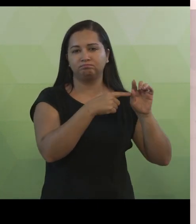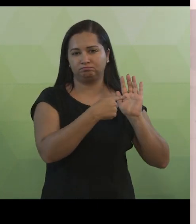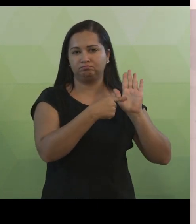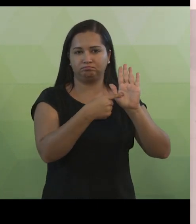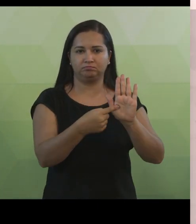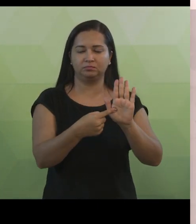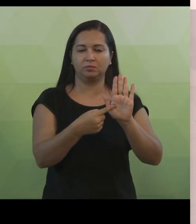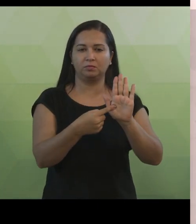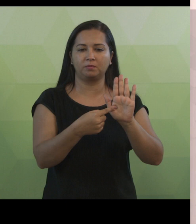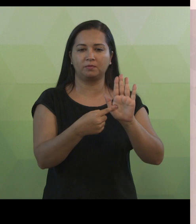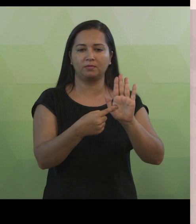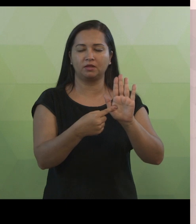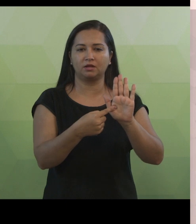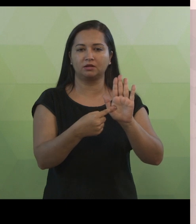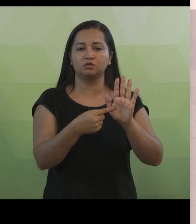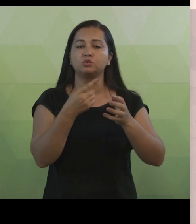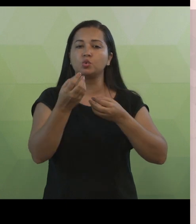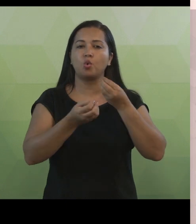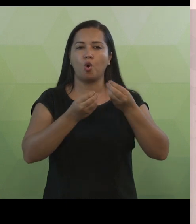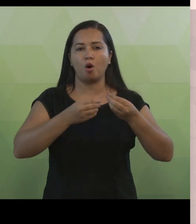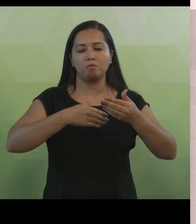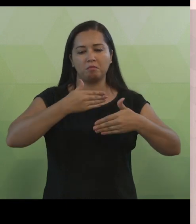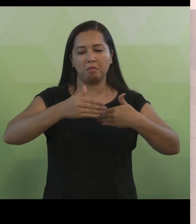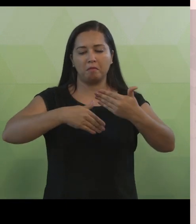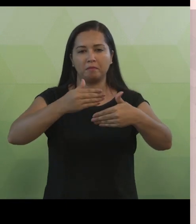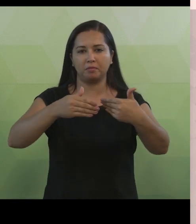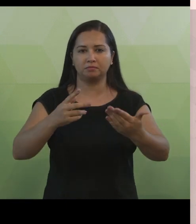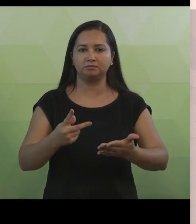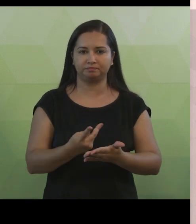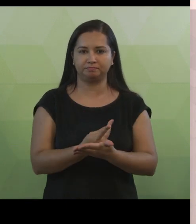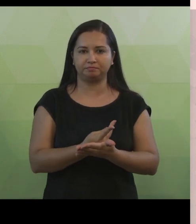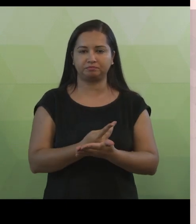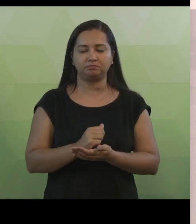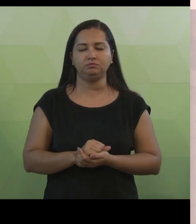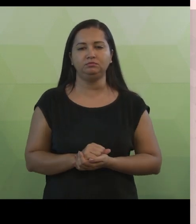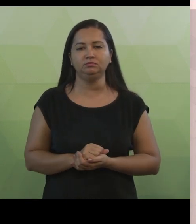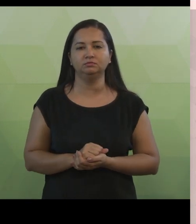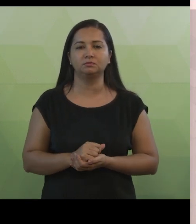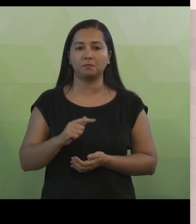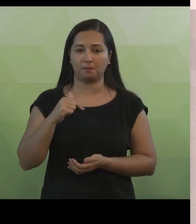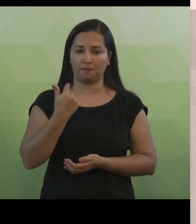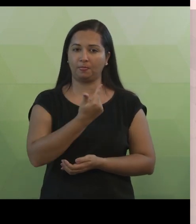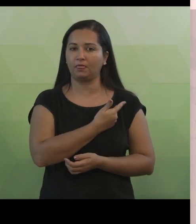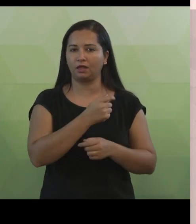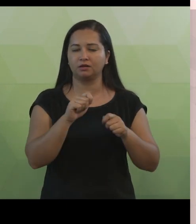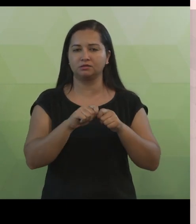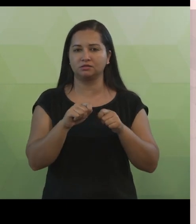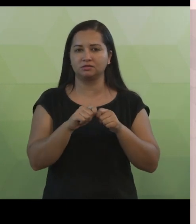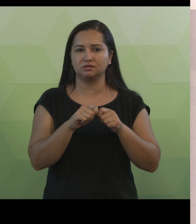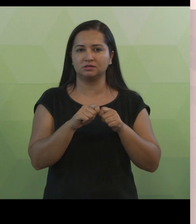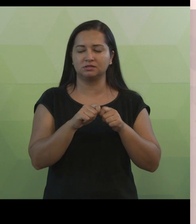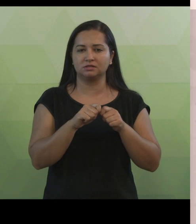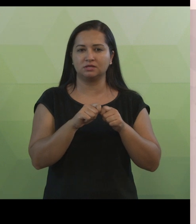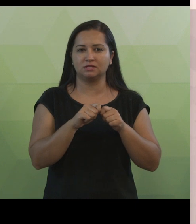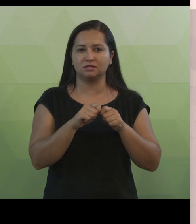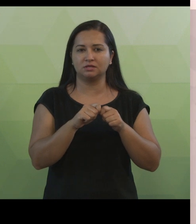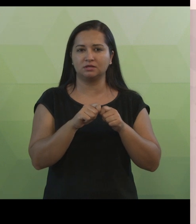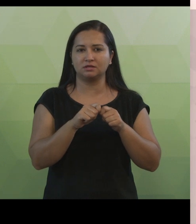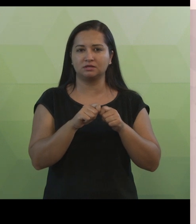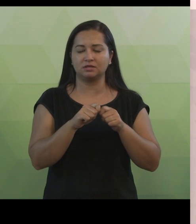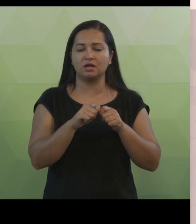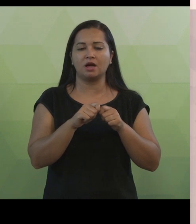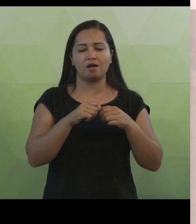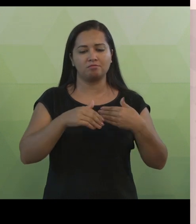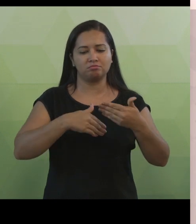presente figura que ilustra parte desse processo. Quando compilamos um programa em Java, é gerado o